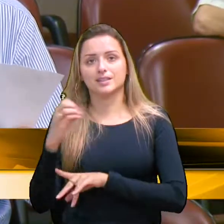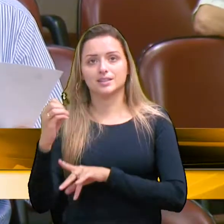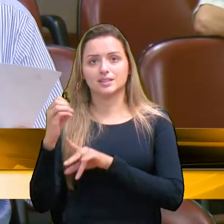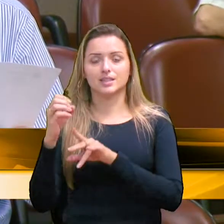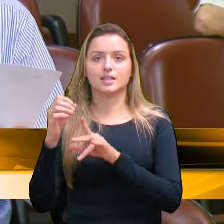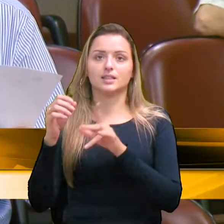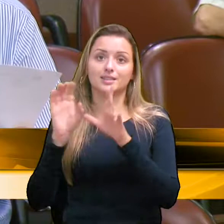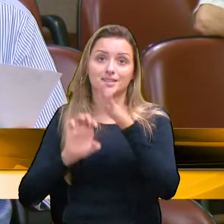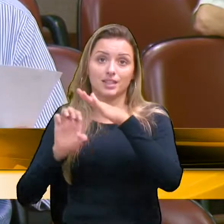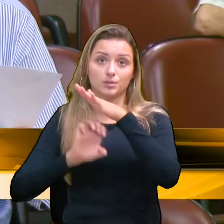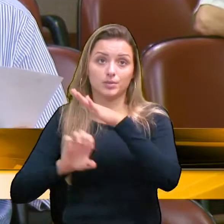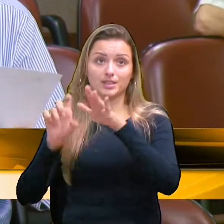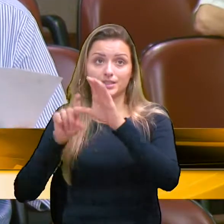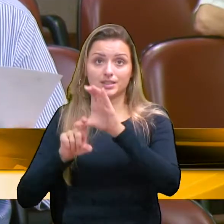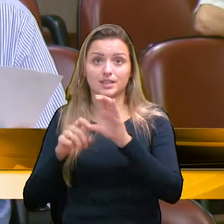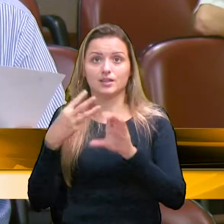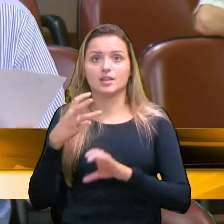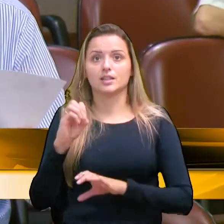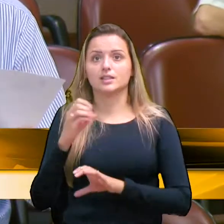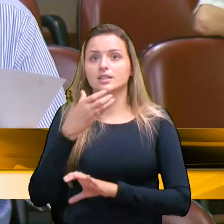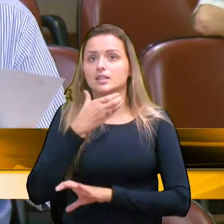setembro de 2017,